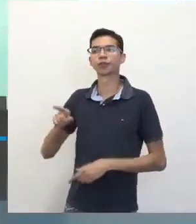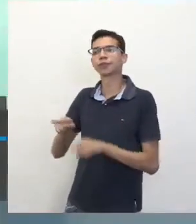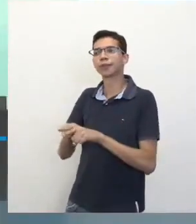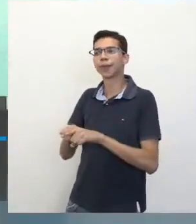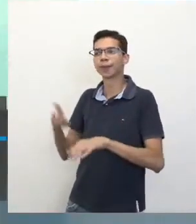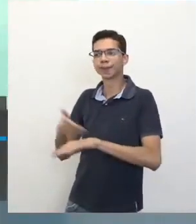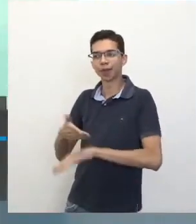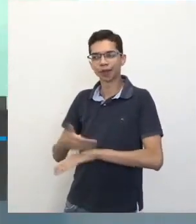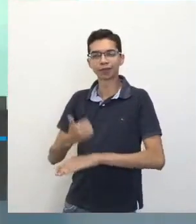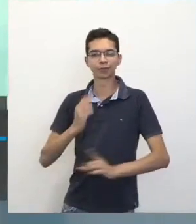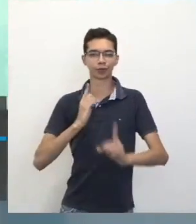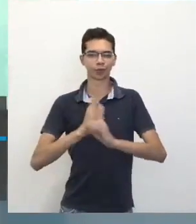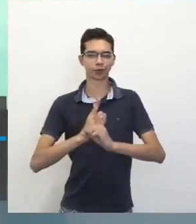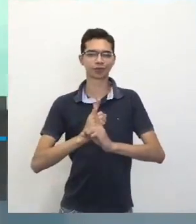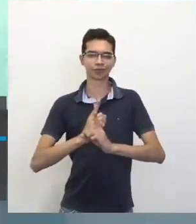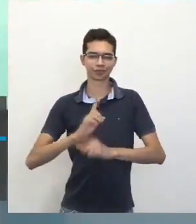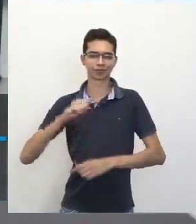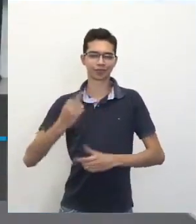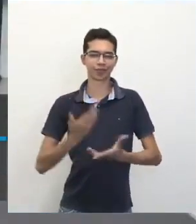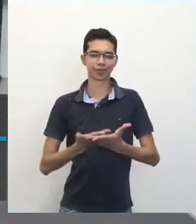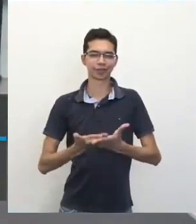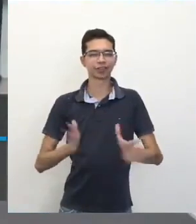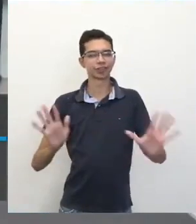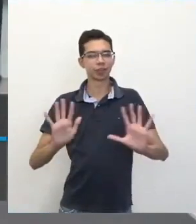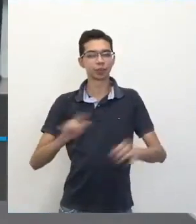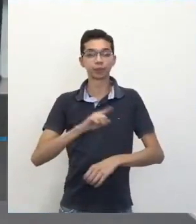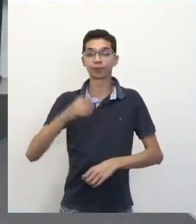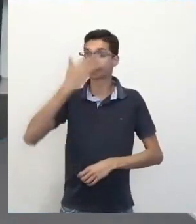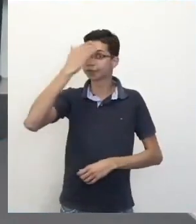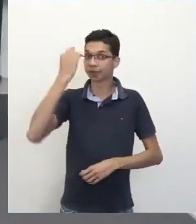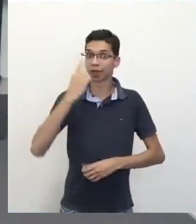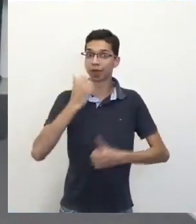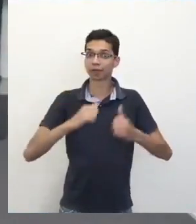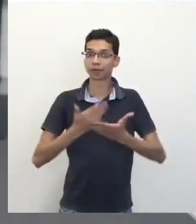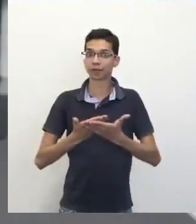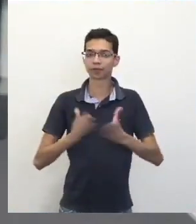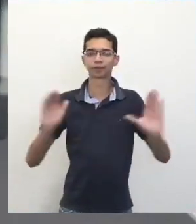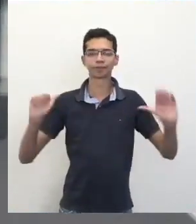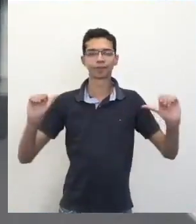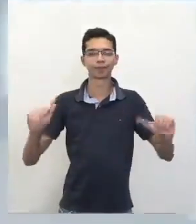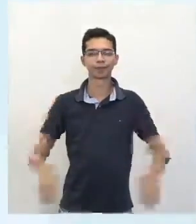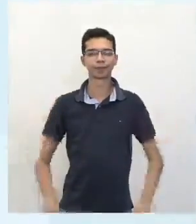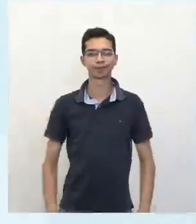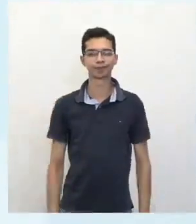a gente se vê, gente. Até a próxima aula. Tchau, Não se esqueçam de avaliar a aula, tá aí para vocês. Bye, bye.